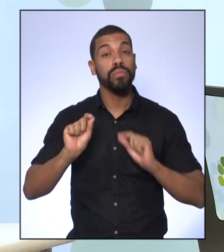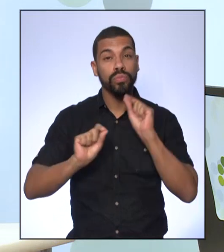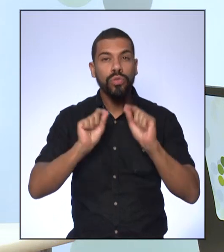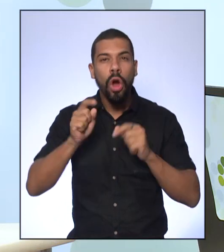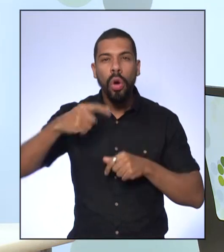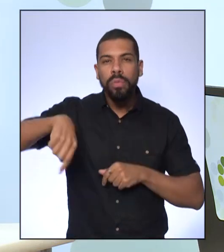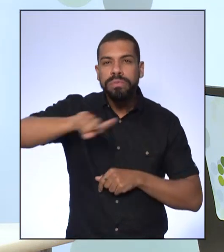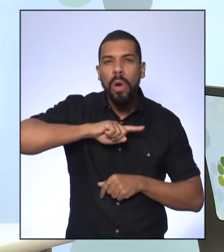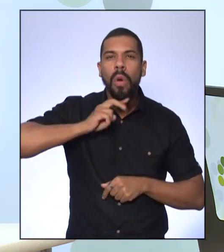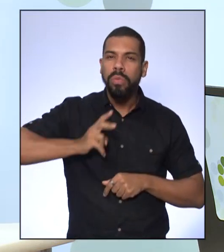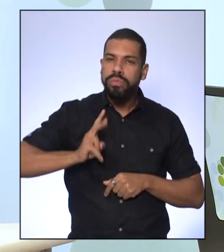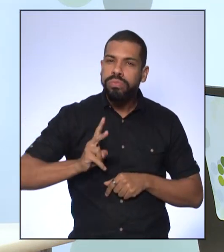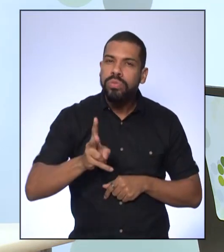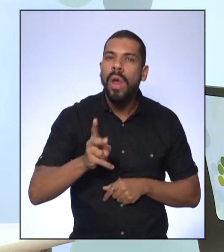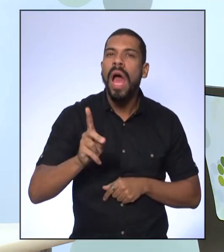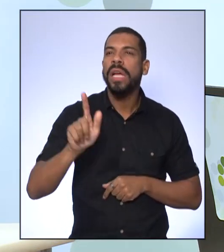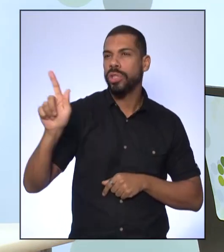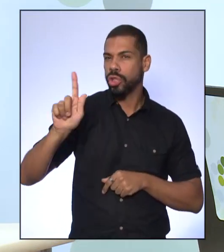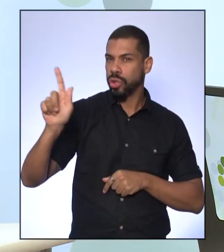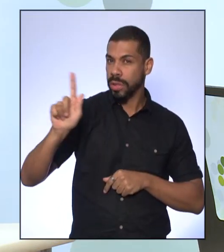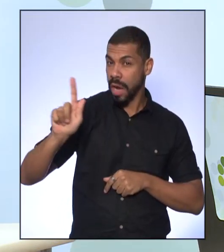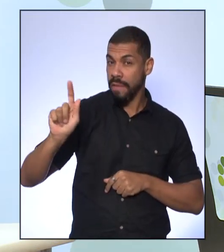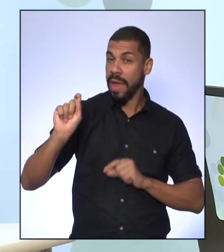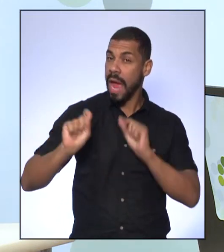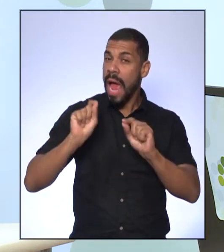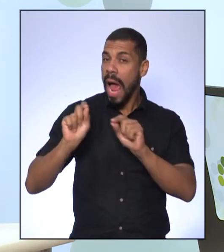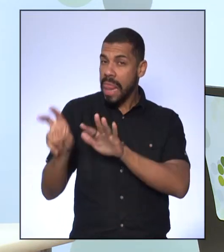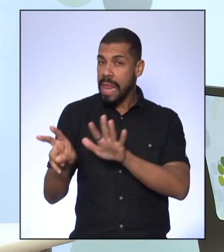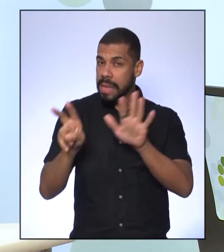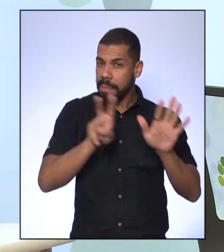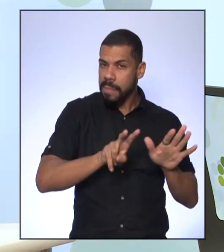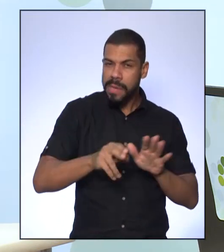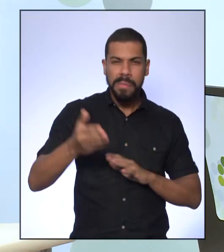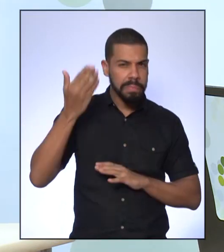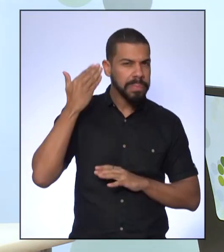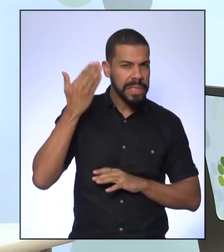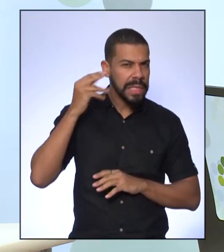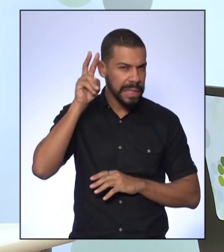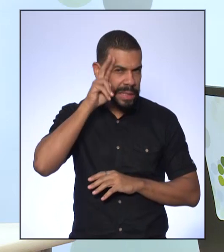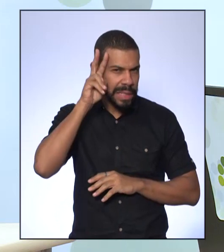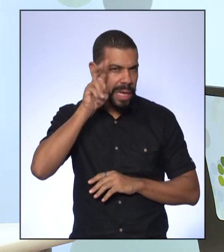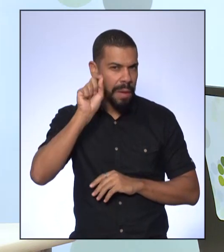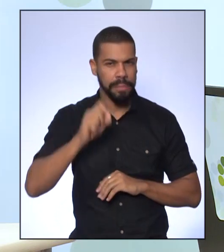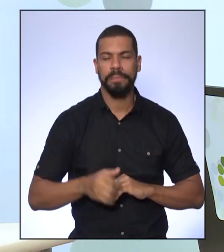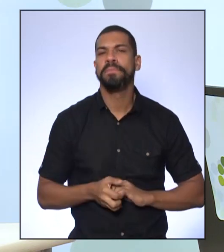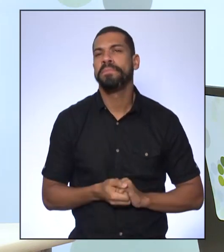dar continuidade, né, àquela aula da semana passada, né?